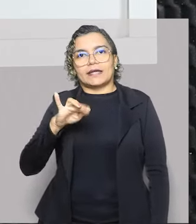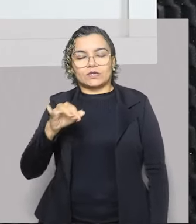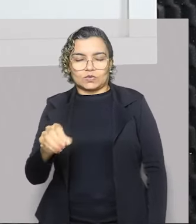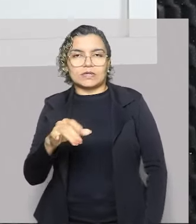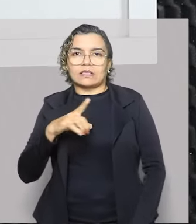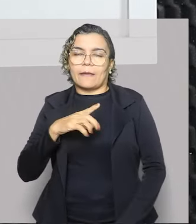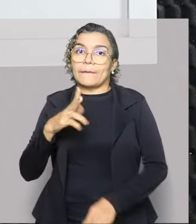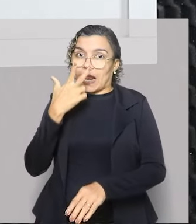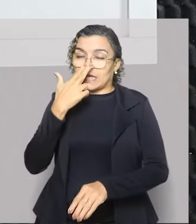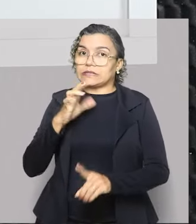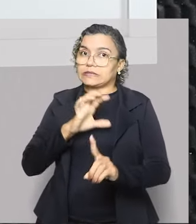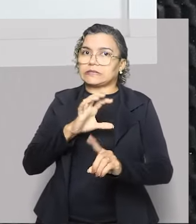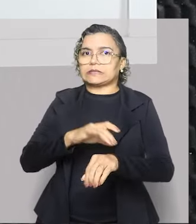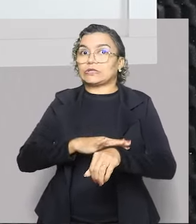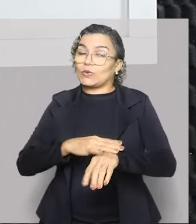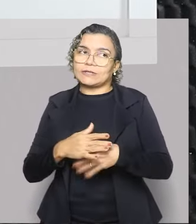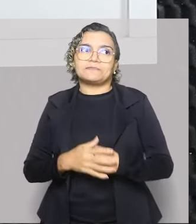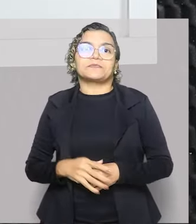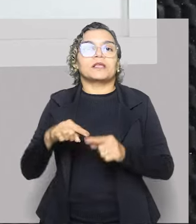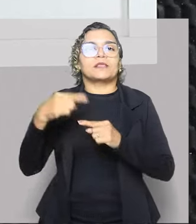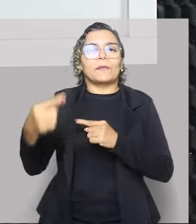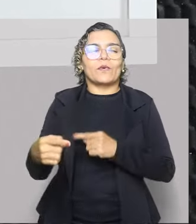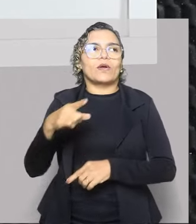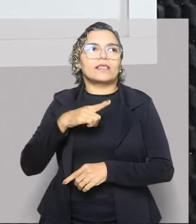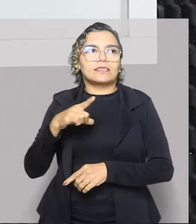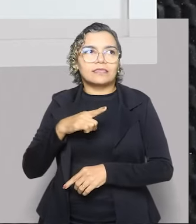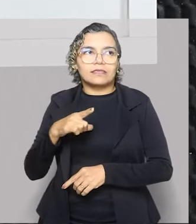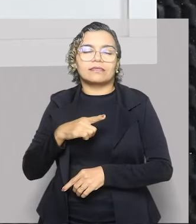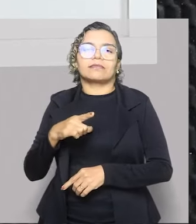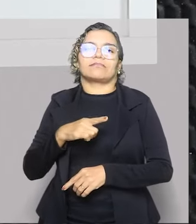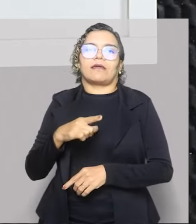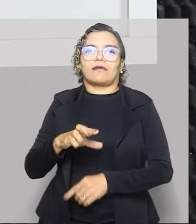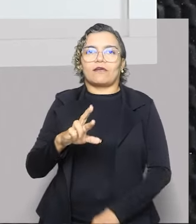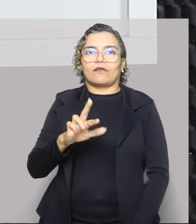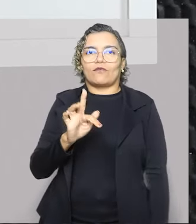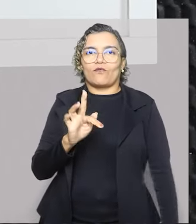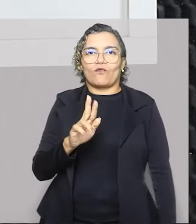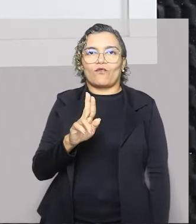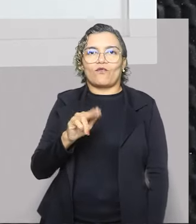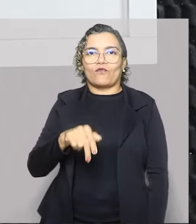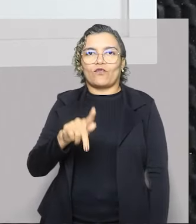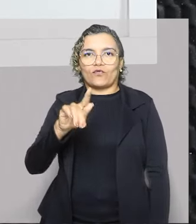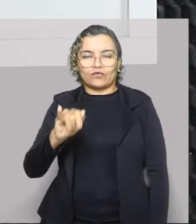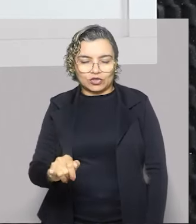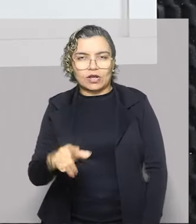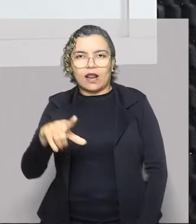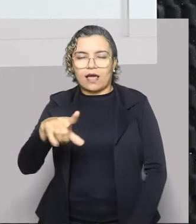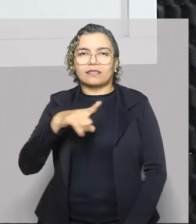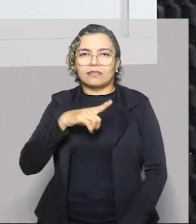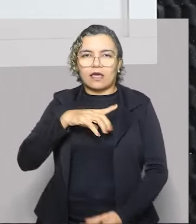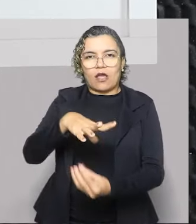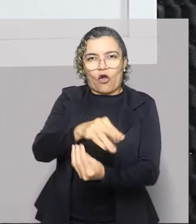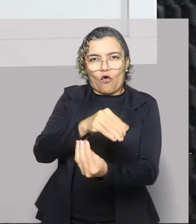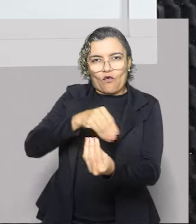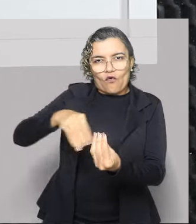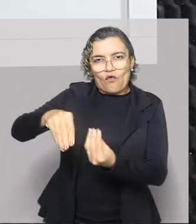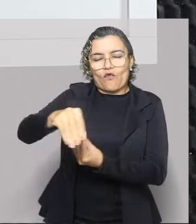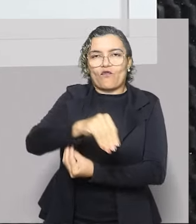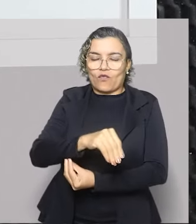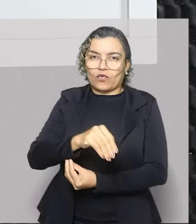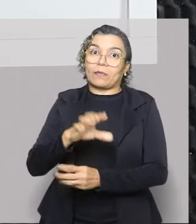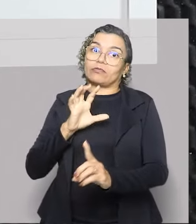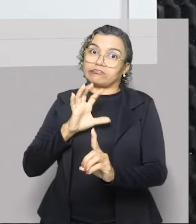certo Logo em seguida a gente tem o reino funge onde a gente encontra ali os fungos que podem nos causar algumas